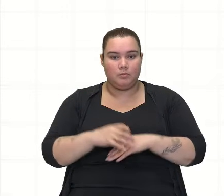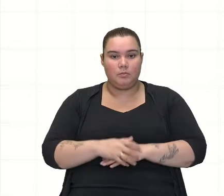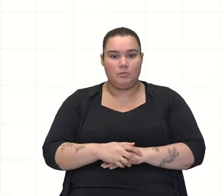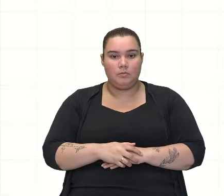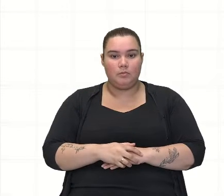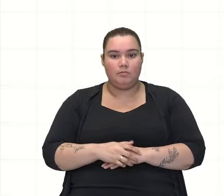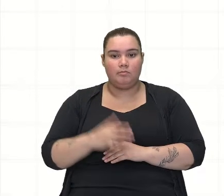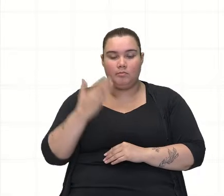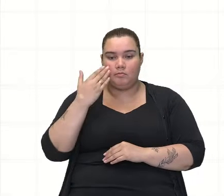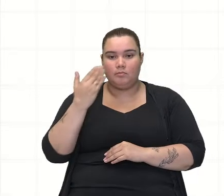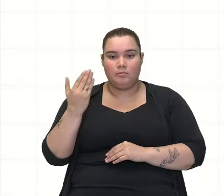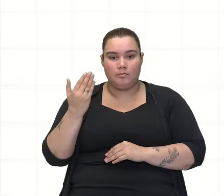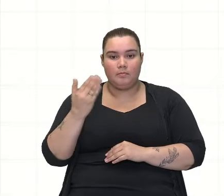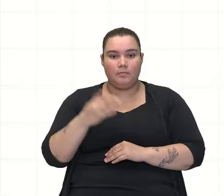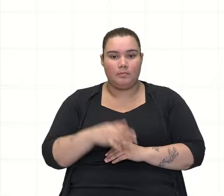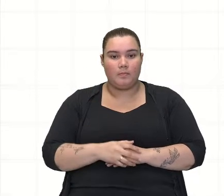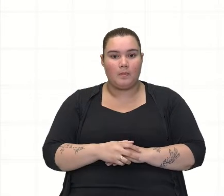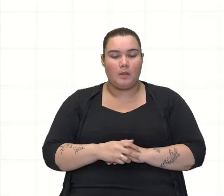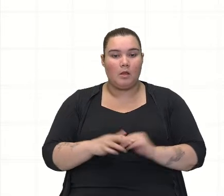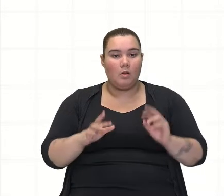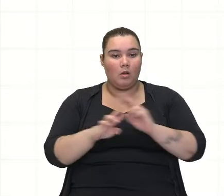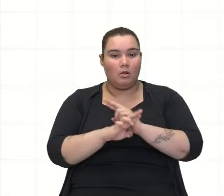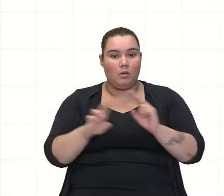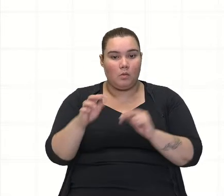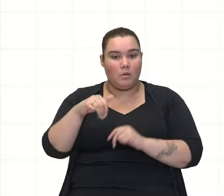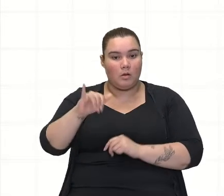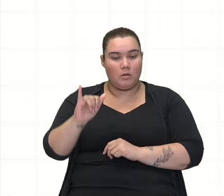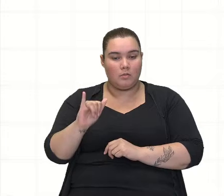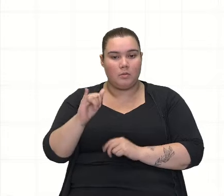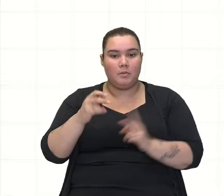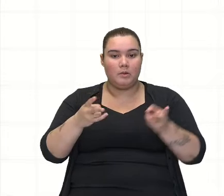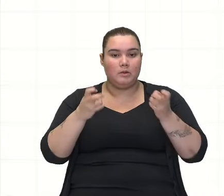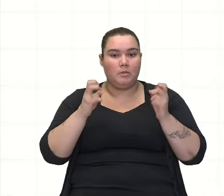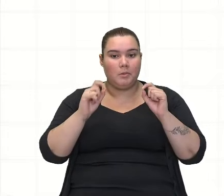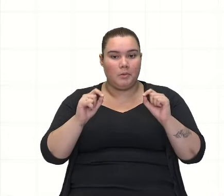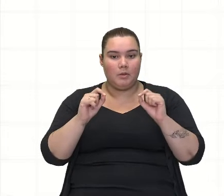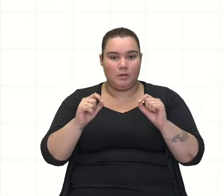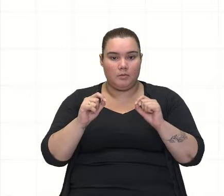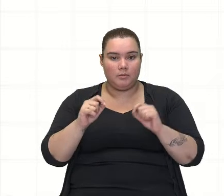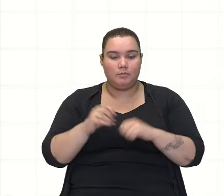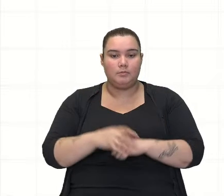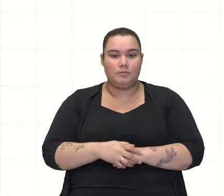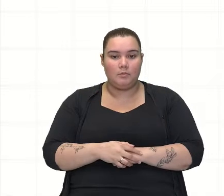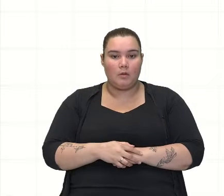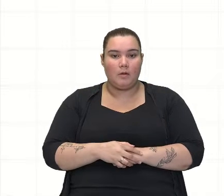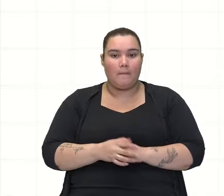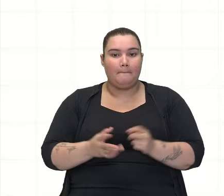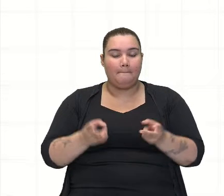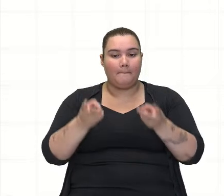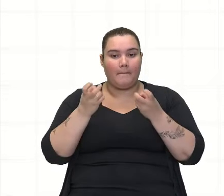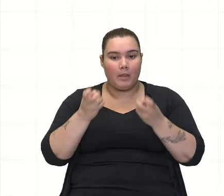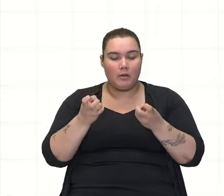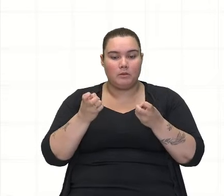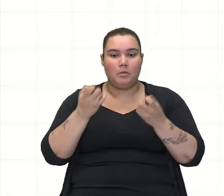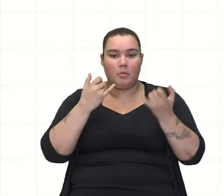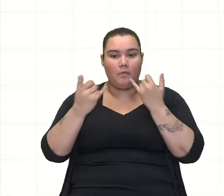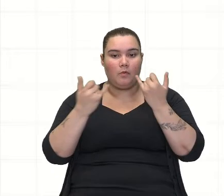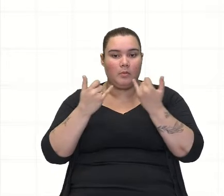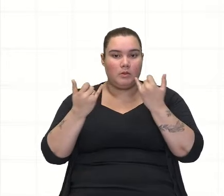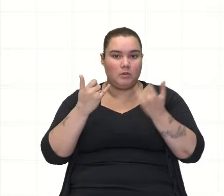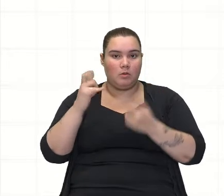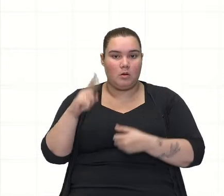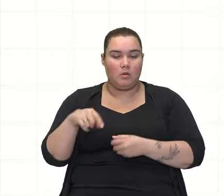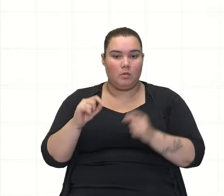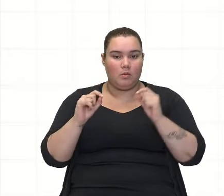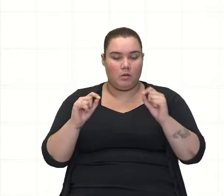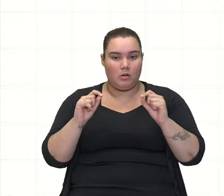Tá? Em relação ao eixo Y, o que nós temos? Vejam que nós temos as coordenadas aqui, ó, né,